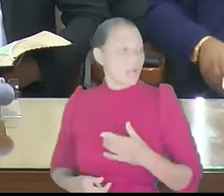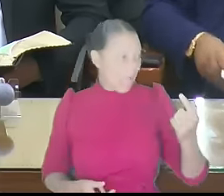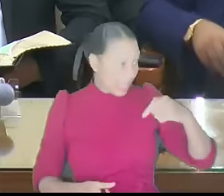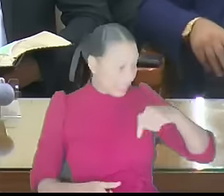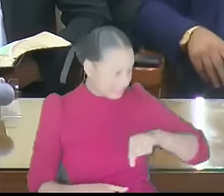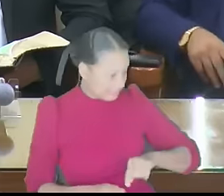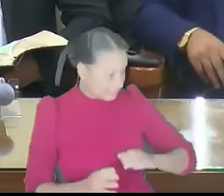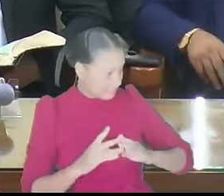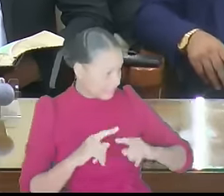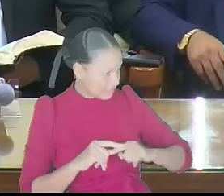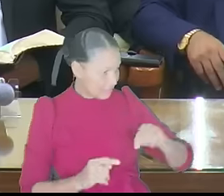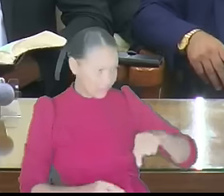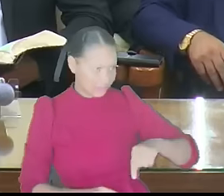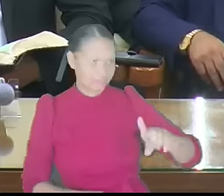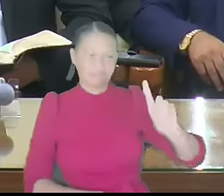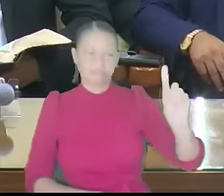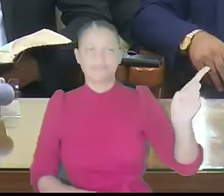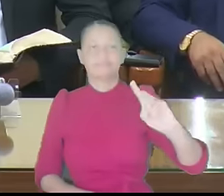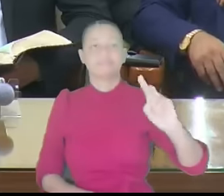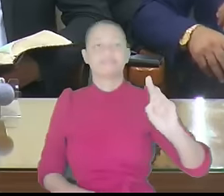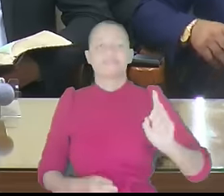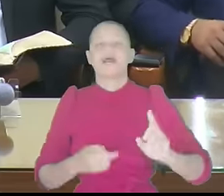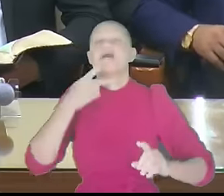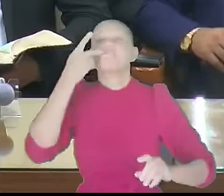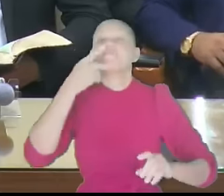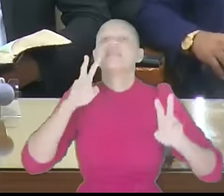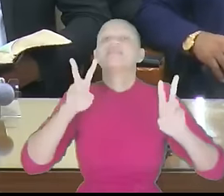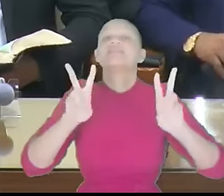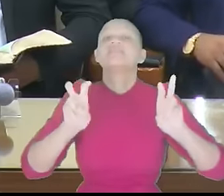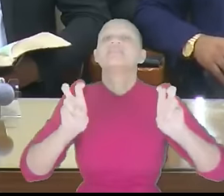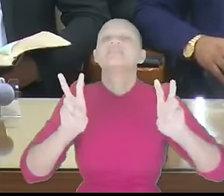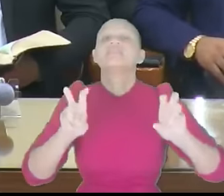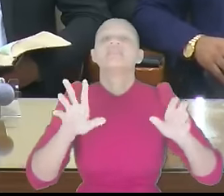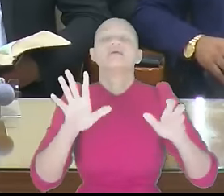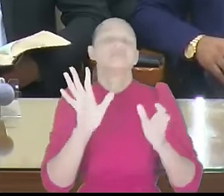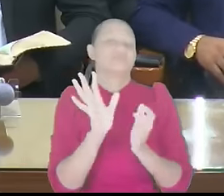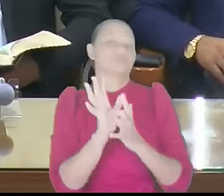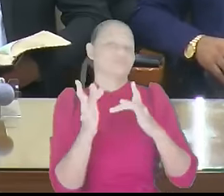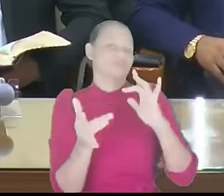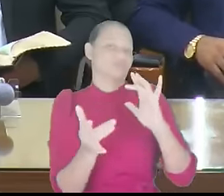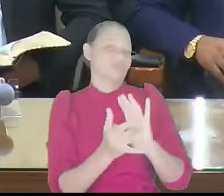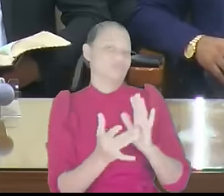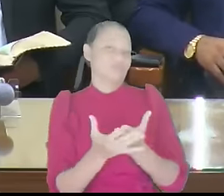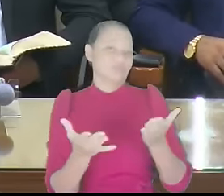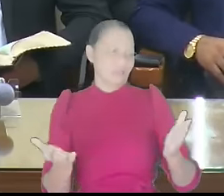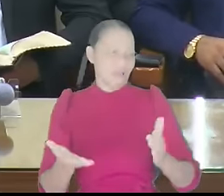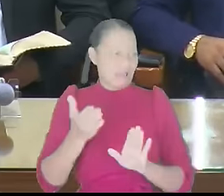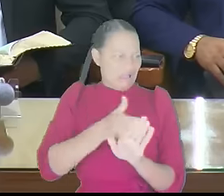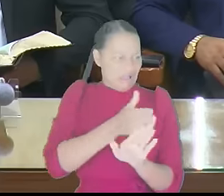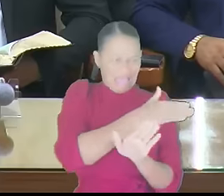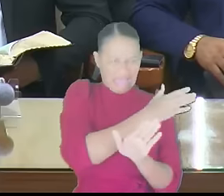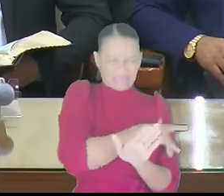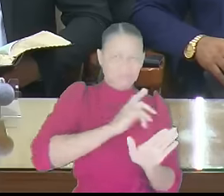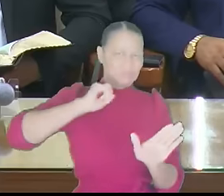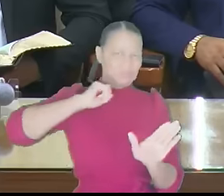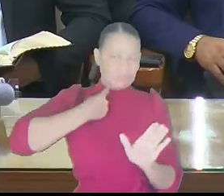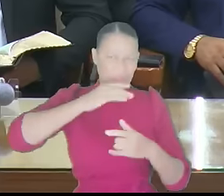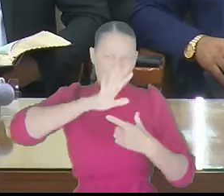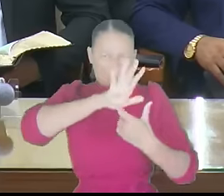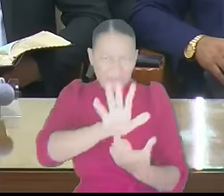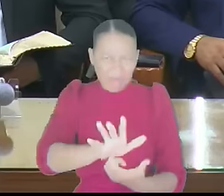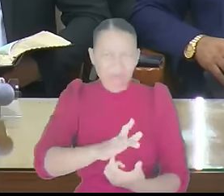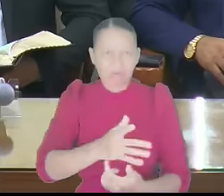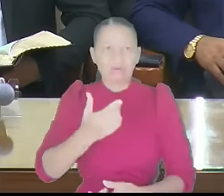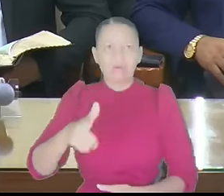glória a Jesus. Aqui é para falar de quem, meus amados irmãos? De Jesus, quero saber da sua vida pregressa. Teve outro